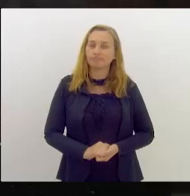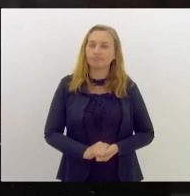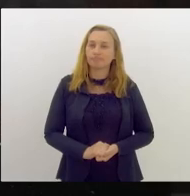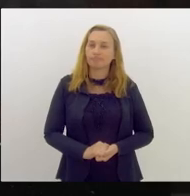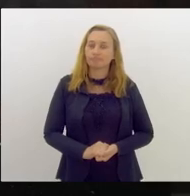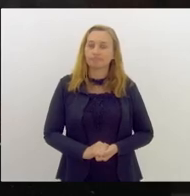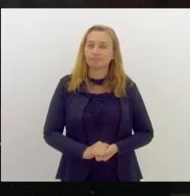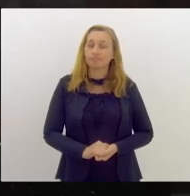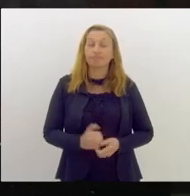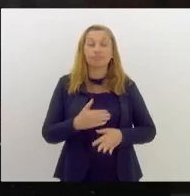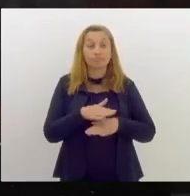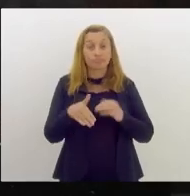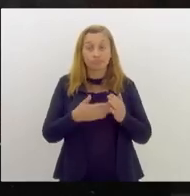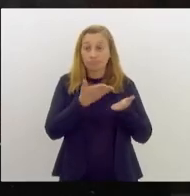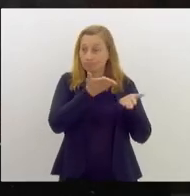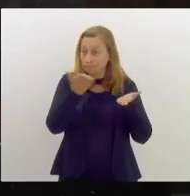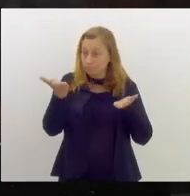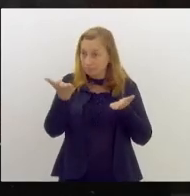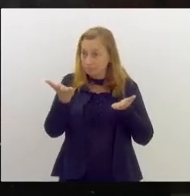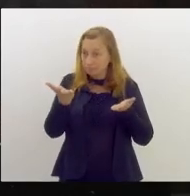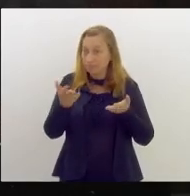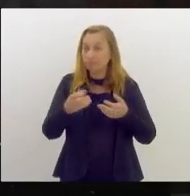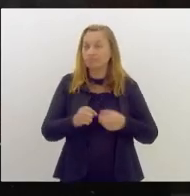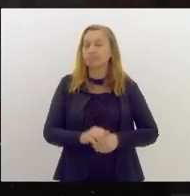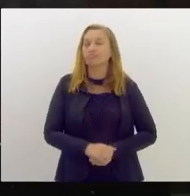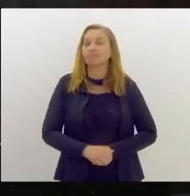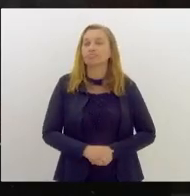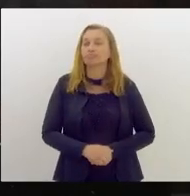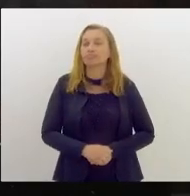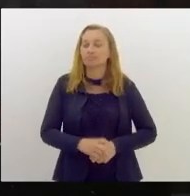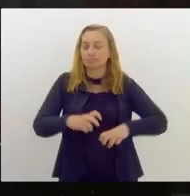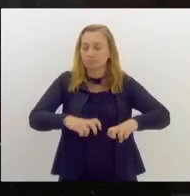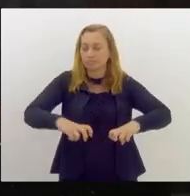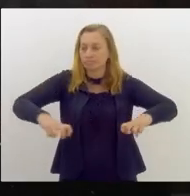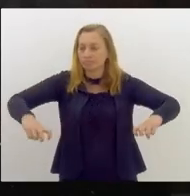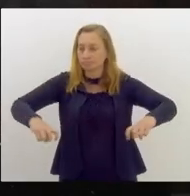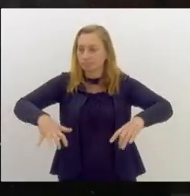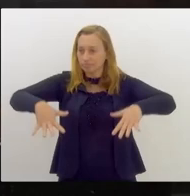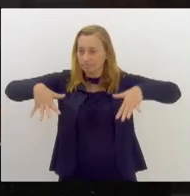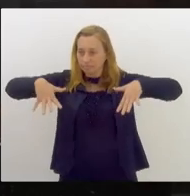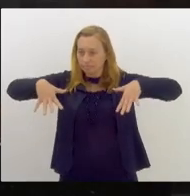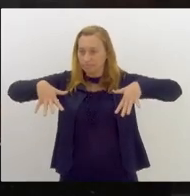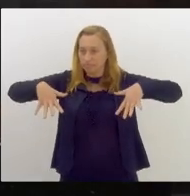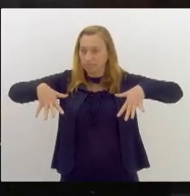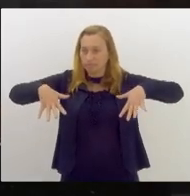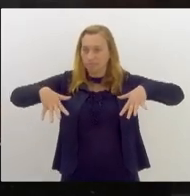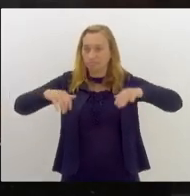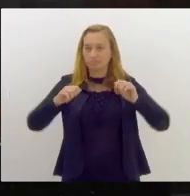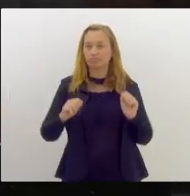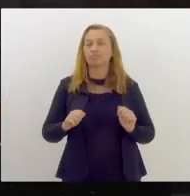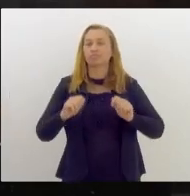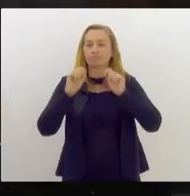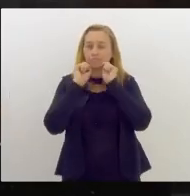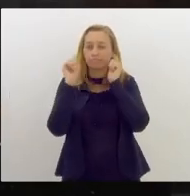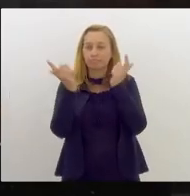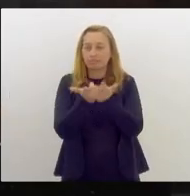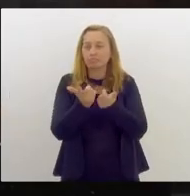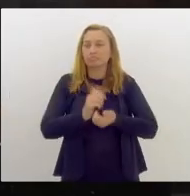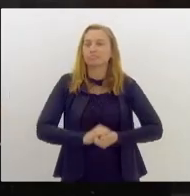senhoras e senhores presentes as Galerias da Assembleia Legislativa